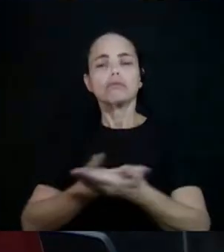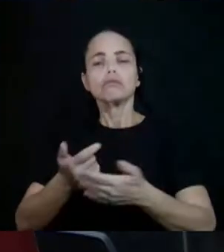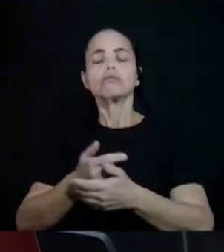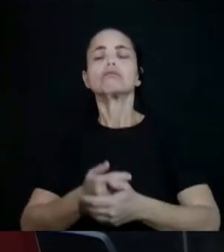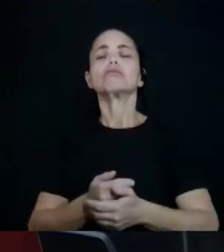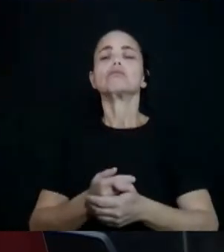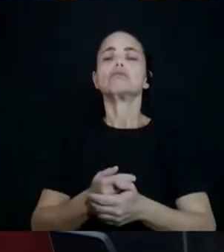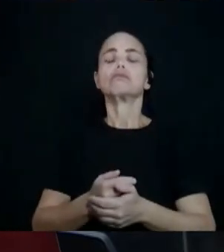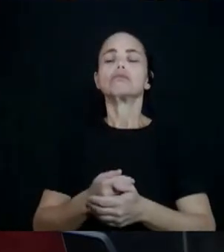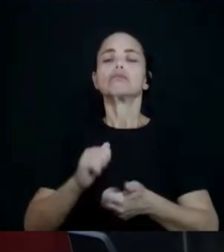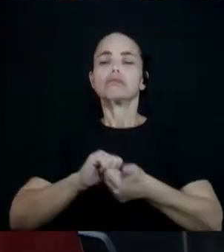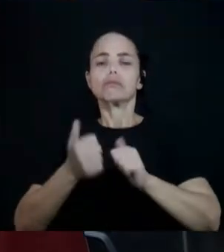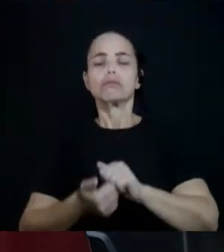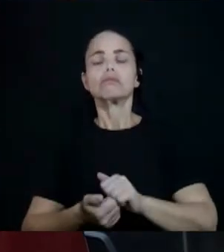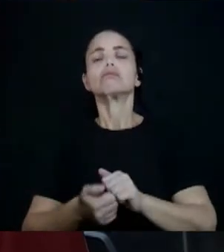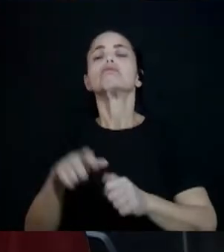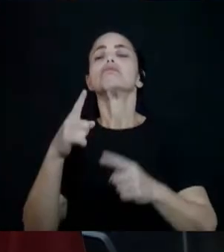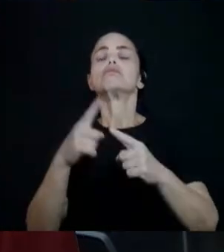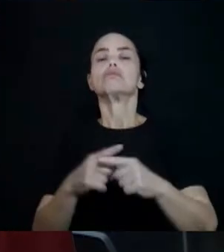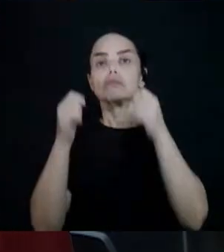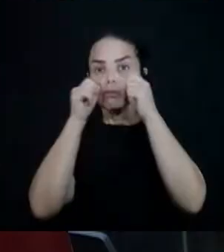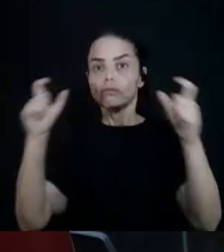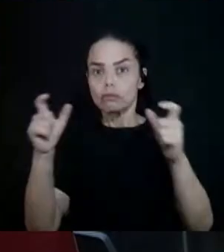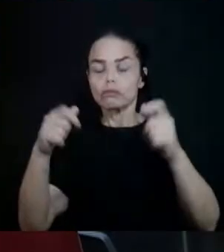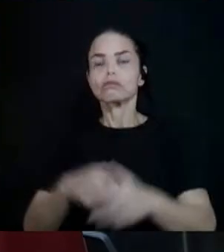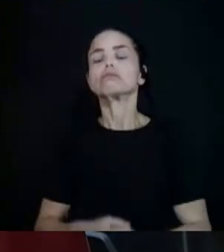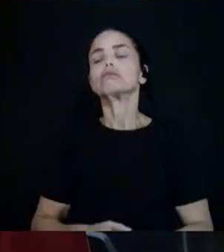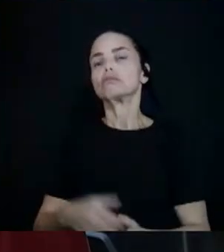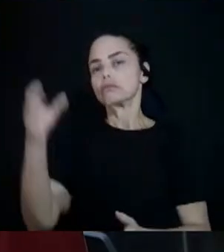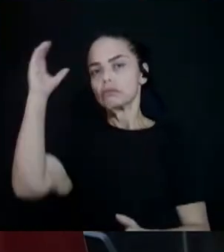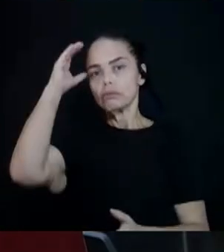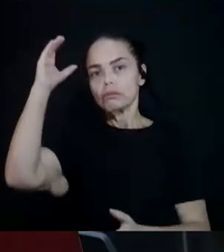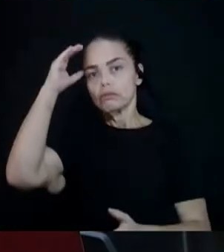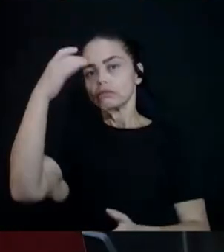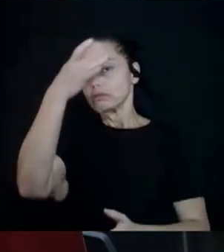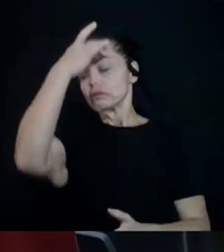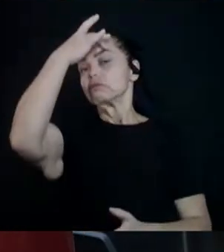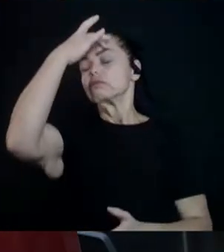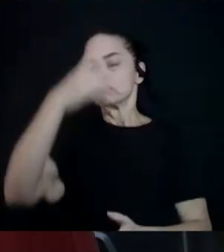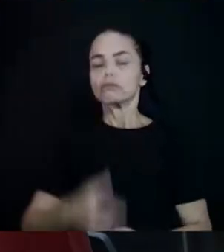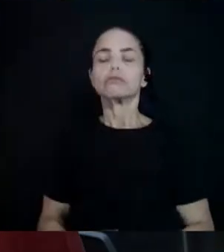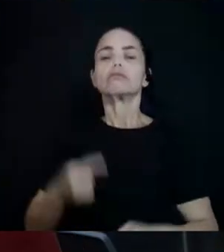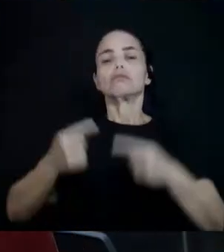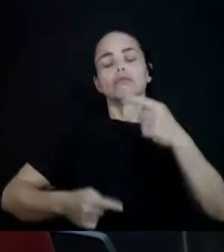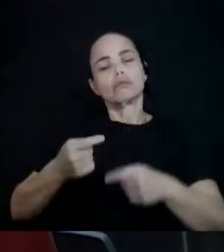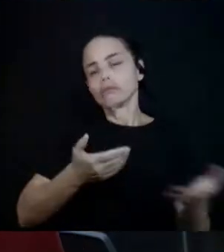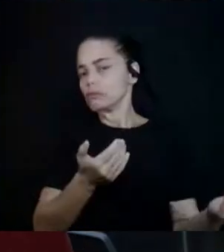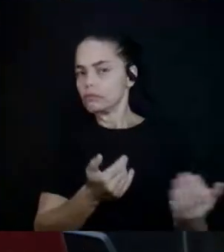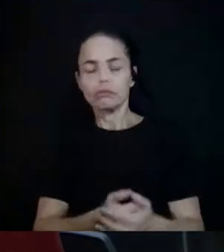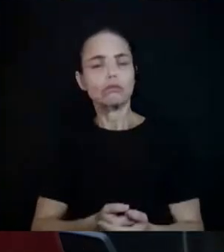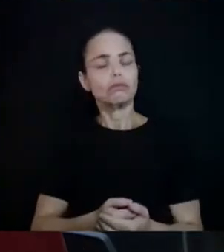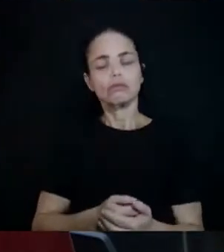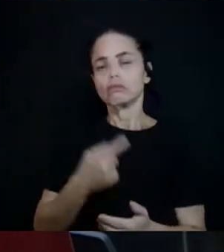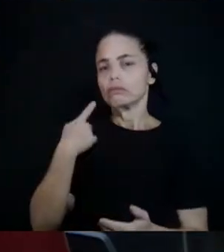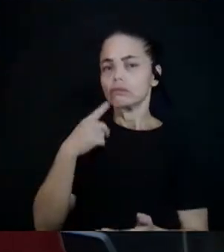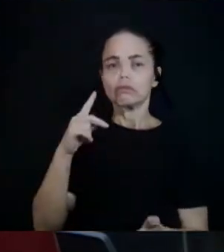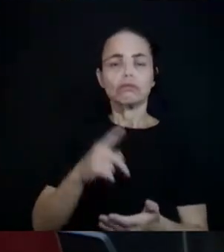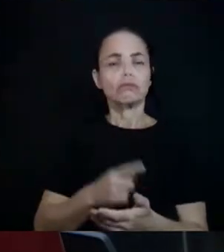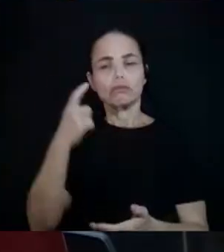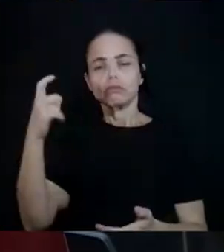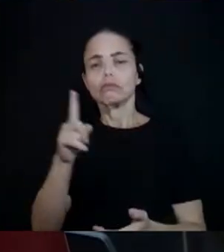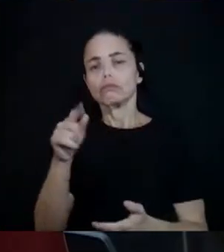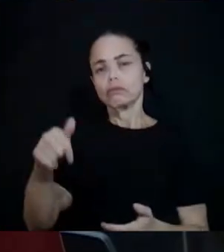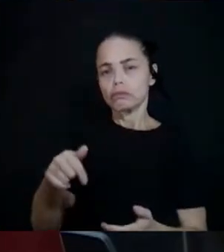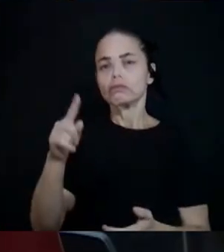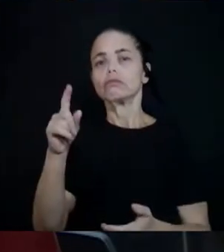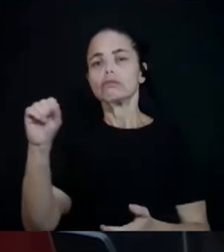algumas atividades para despertar um pouco da consciência política desses jovens que estão numa idade muito interessante, né? 17, 18, 19, até 20